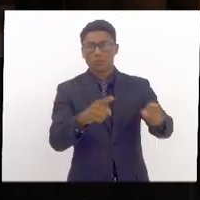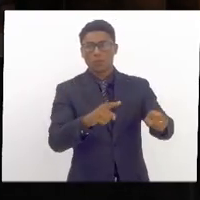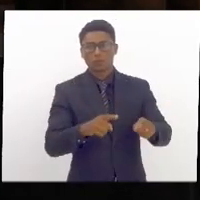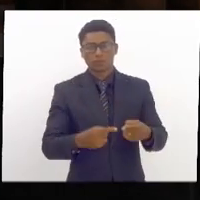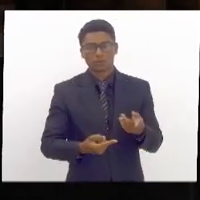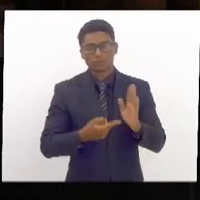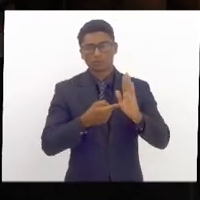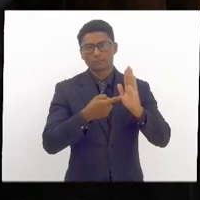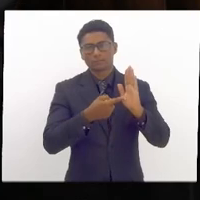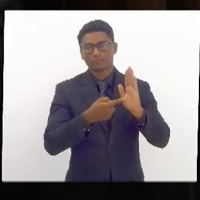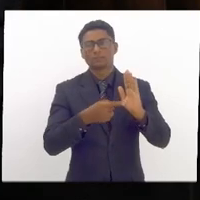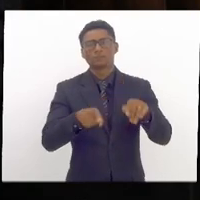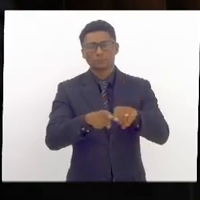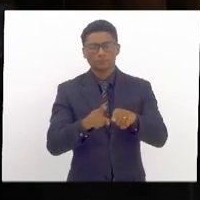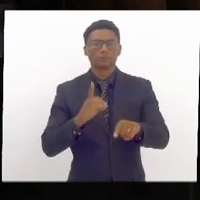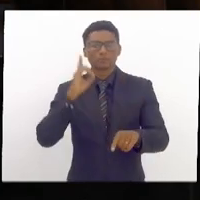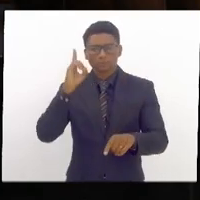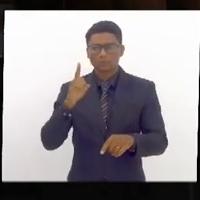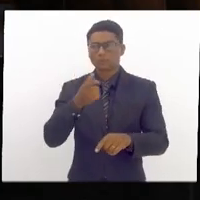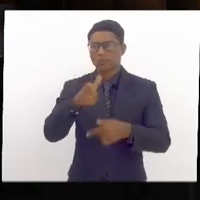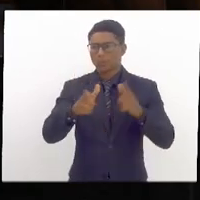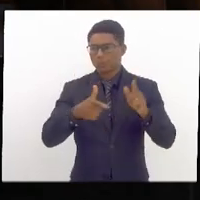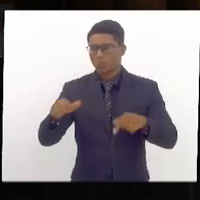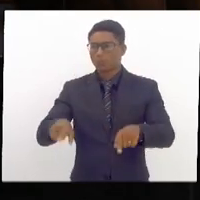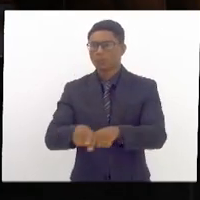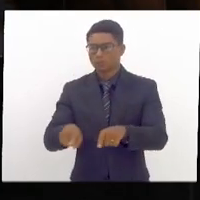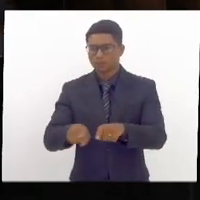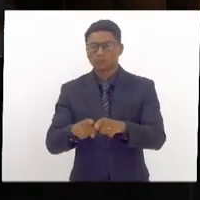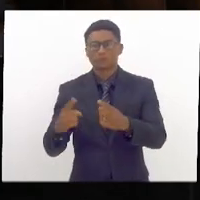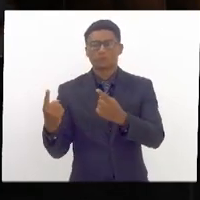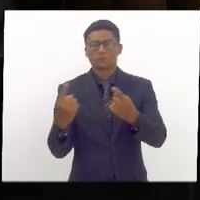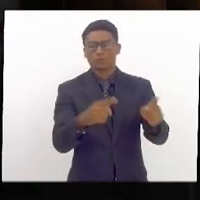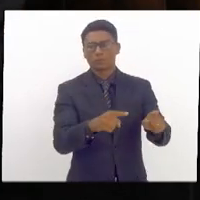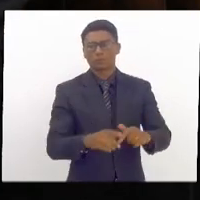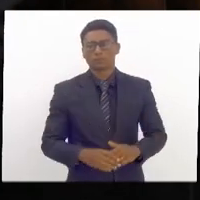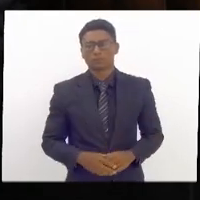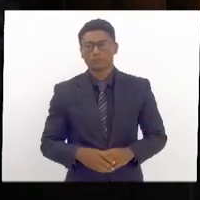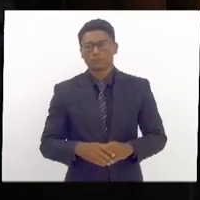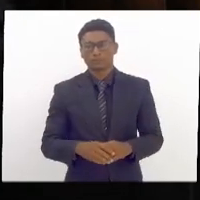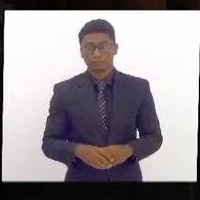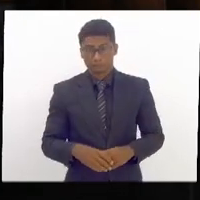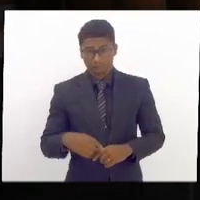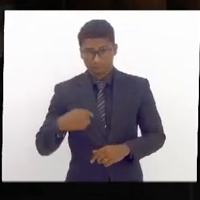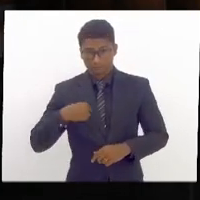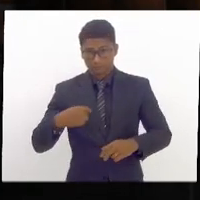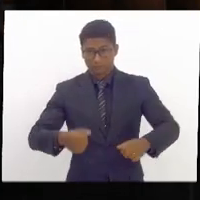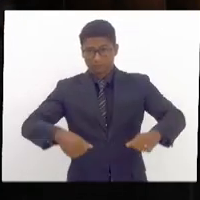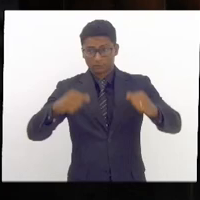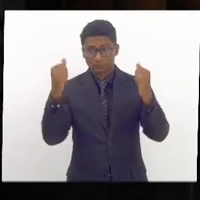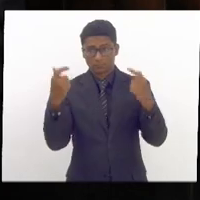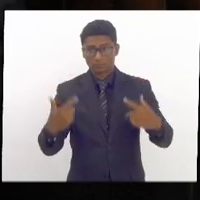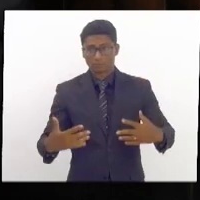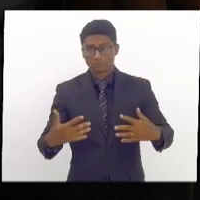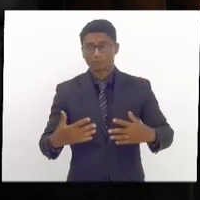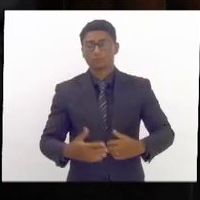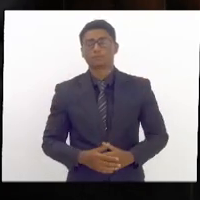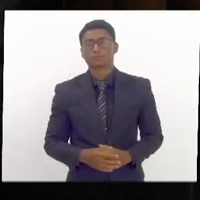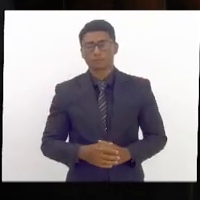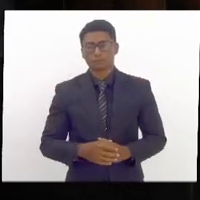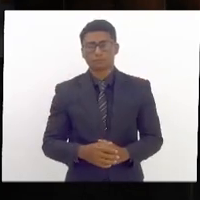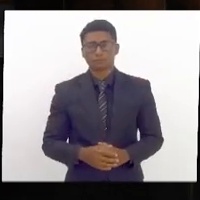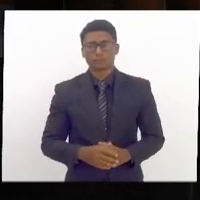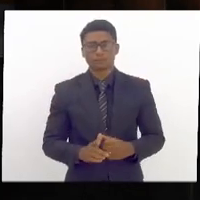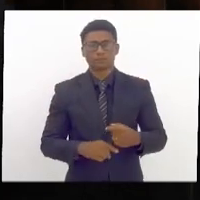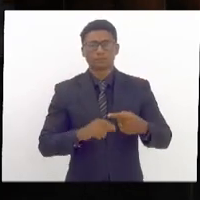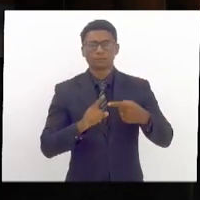matéria, assim como outros deputados começam a se manifestar. E eu quero aqui trazer alguns elementos para o debate. Em primeiro